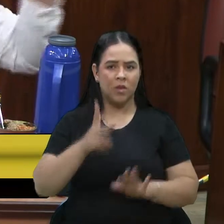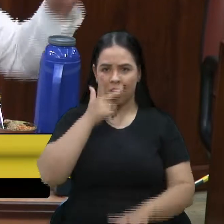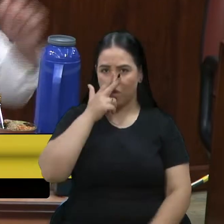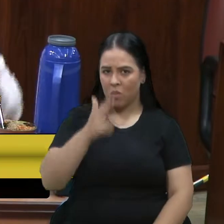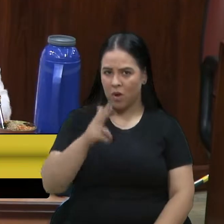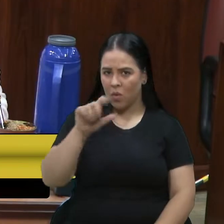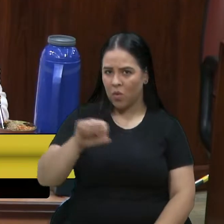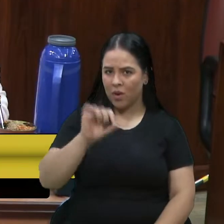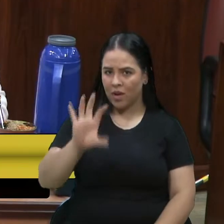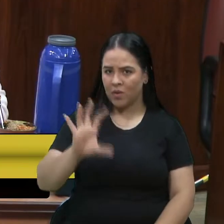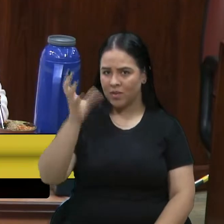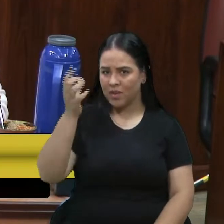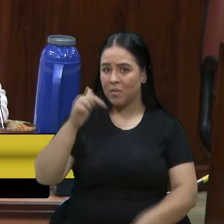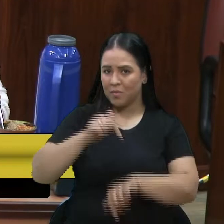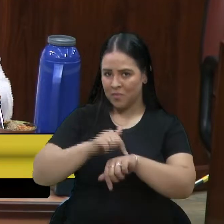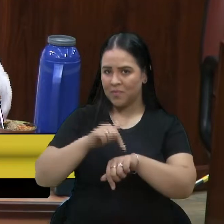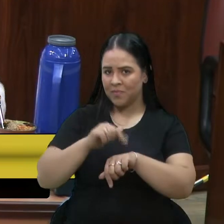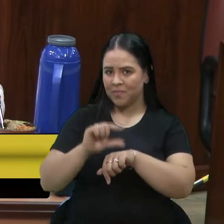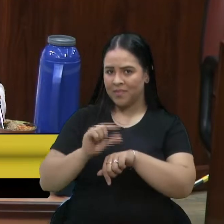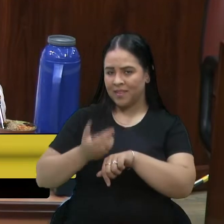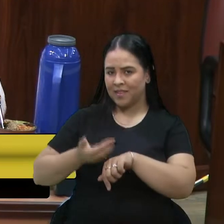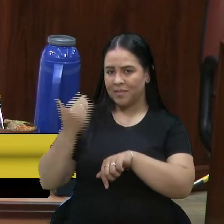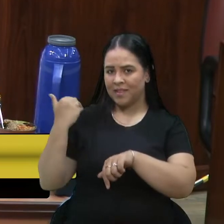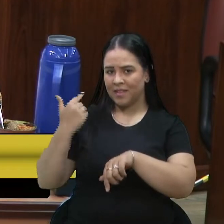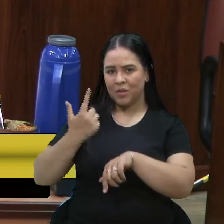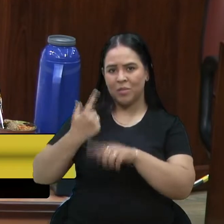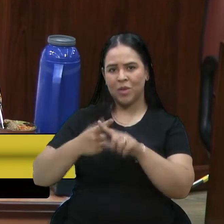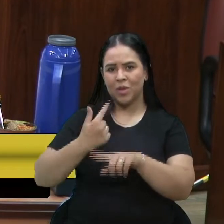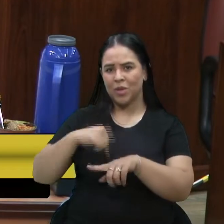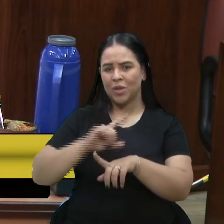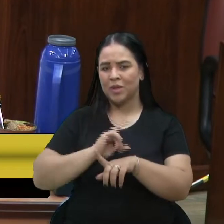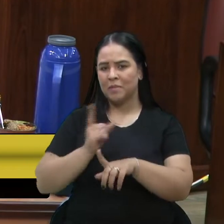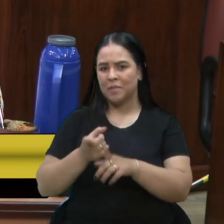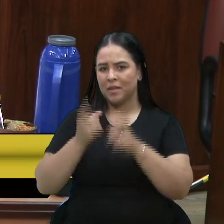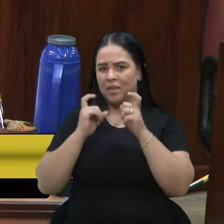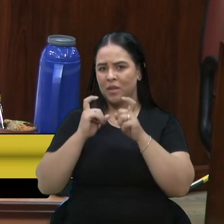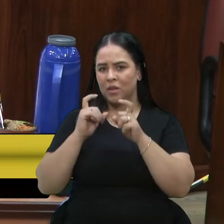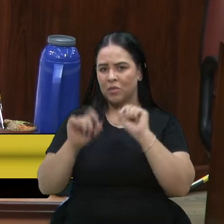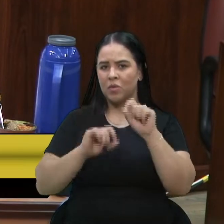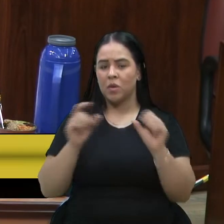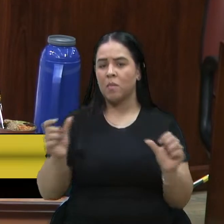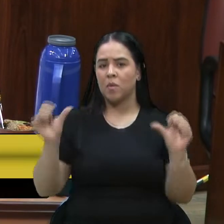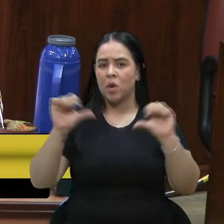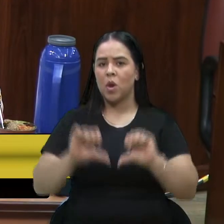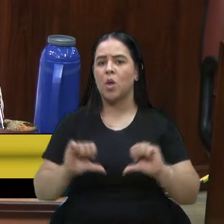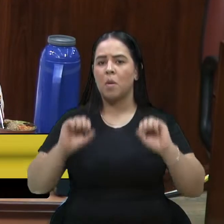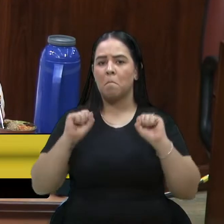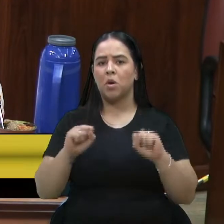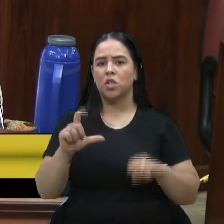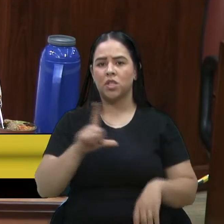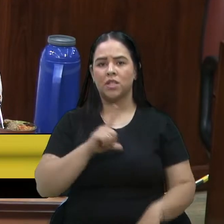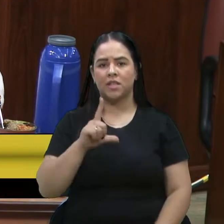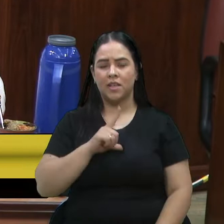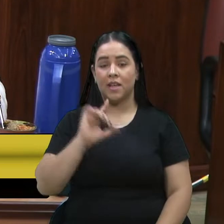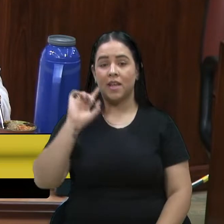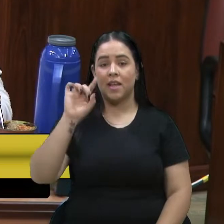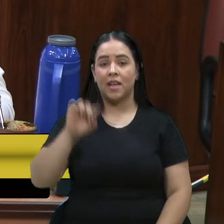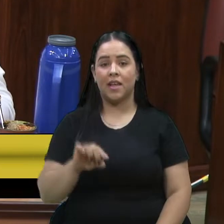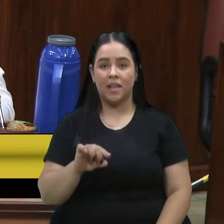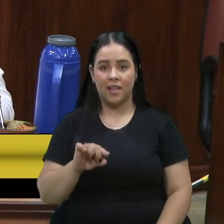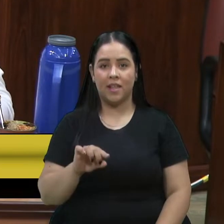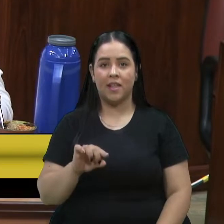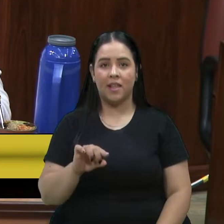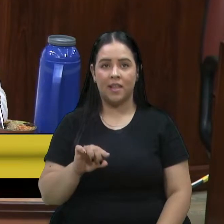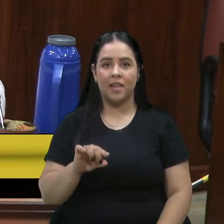com o que aconteceu há bem pouco tempo atrás. Porque a gente percebe que o pior que pode haver num político é ser